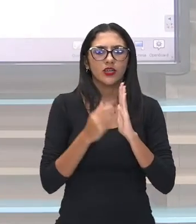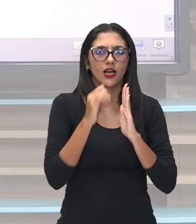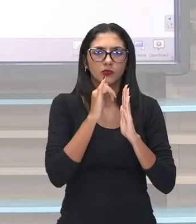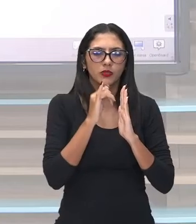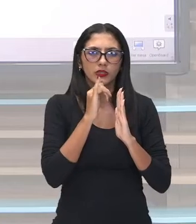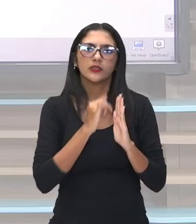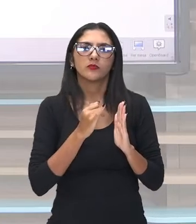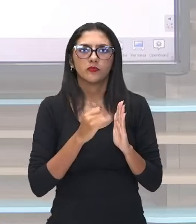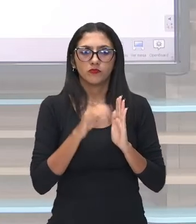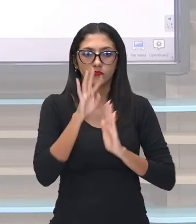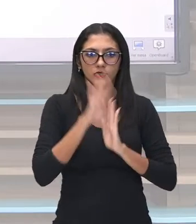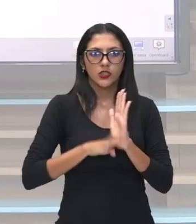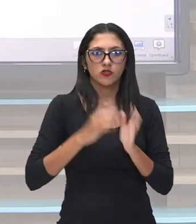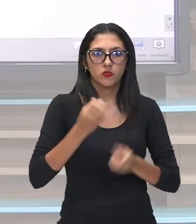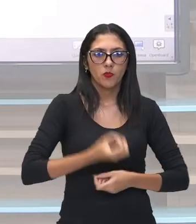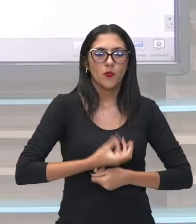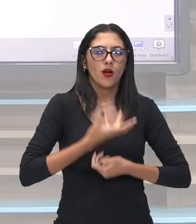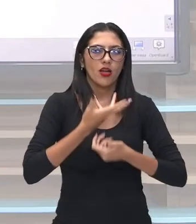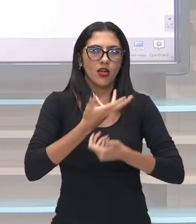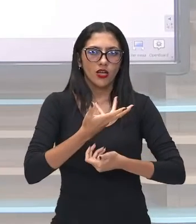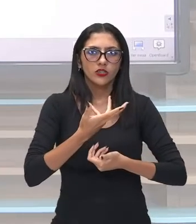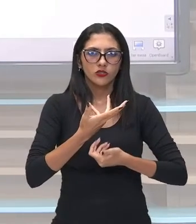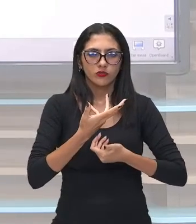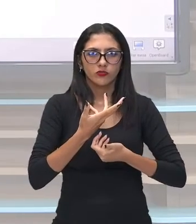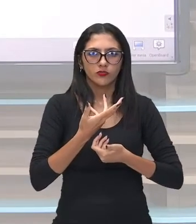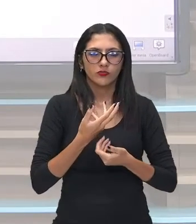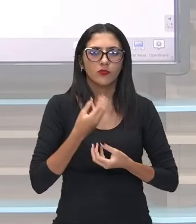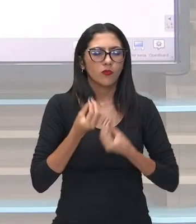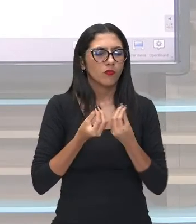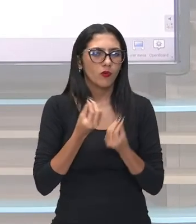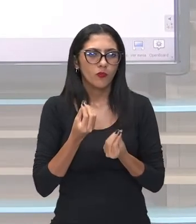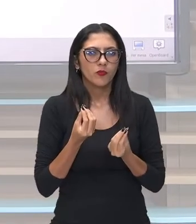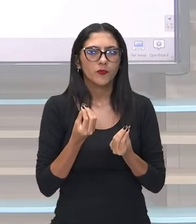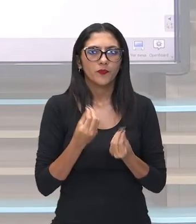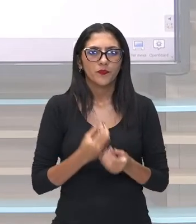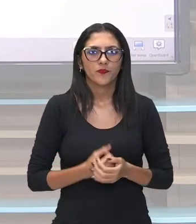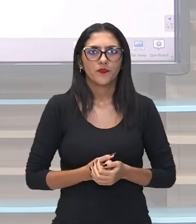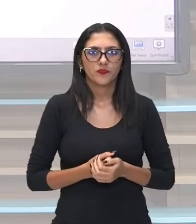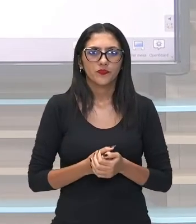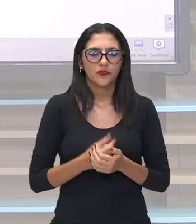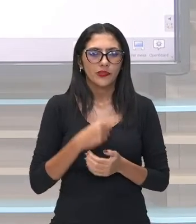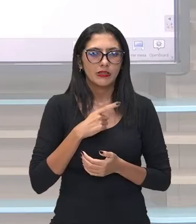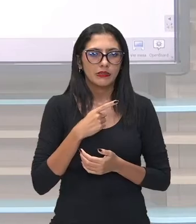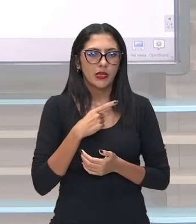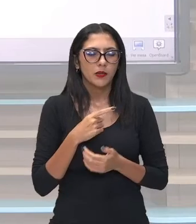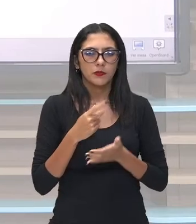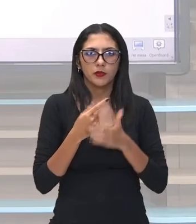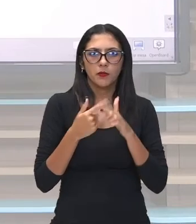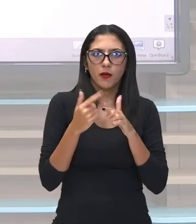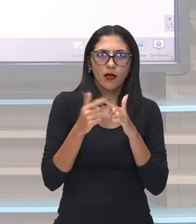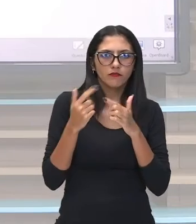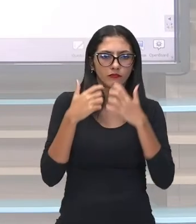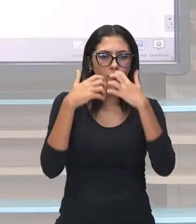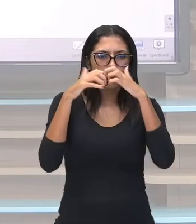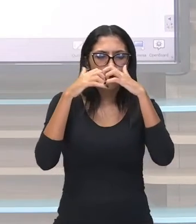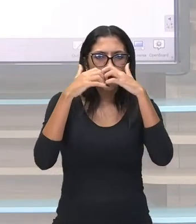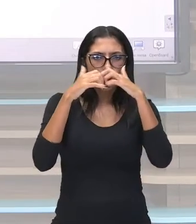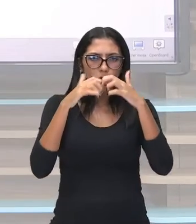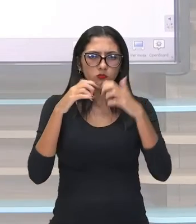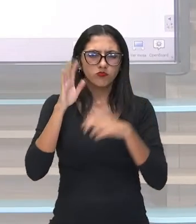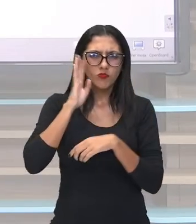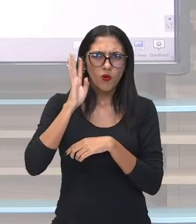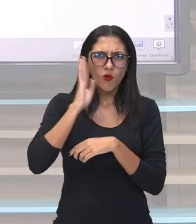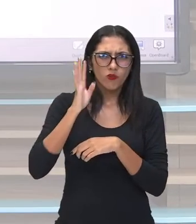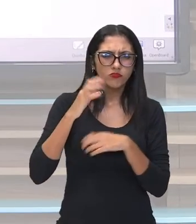poético. Veja que quanto mais vai se agravando a loucura, né, vai mexendo